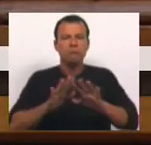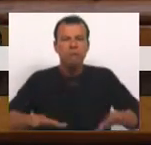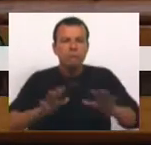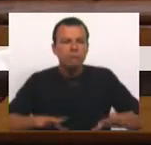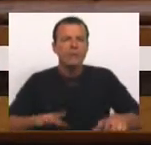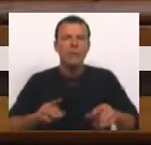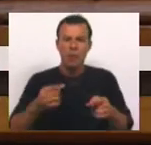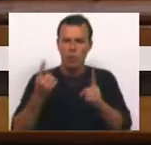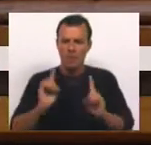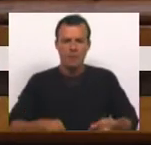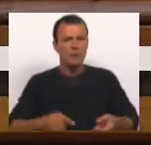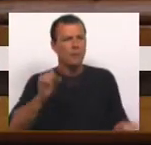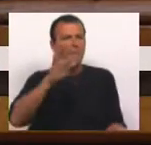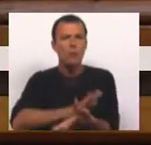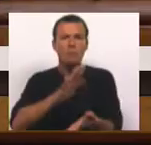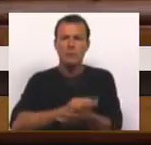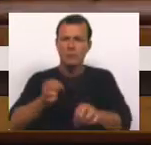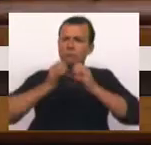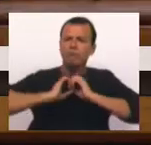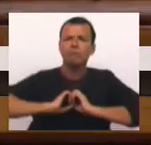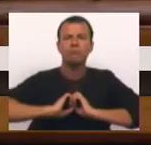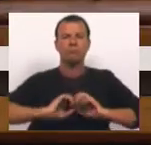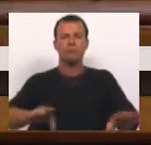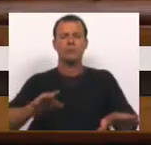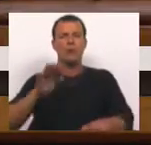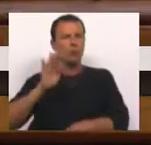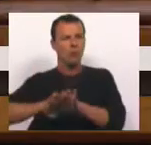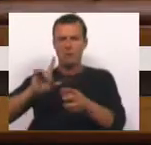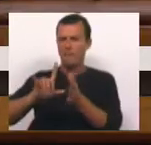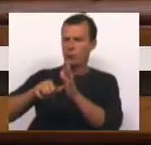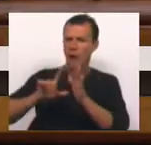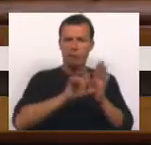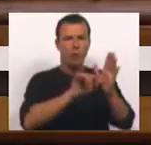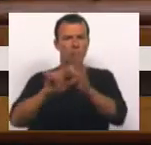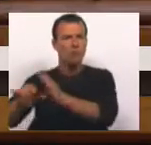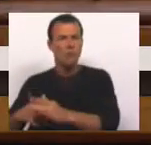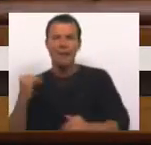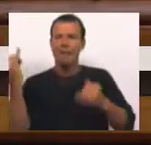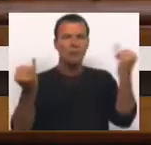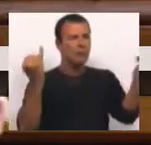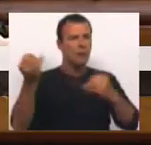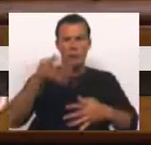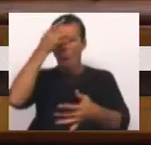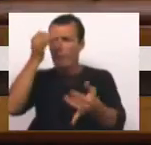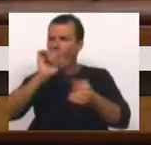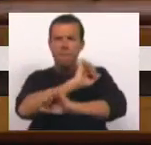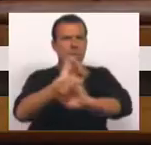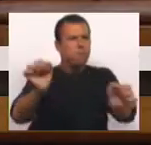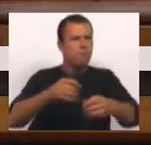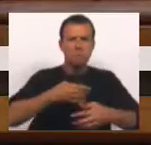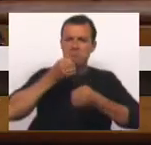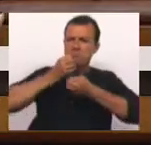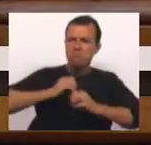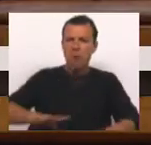surgir publicações a propósito dos projetos apresentados, onde diversas entidades estão a emitir parecer, onde o Grupo Parlamentar dos